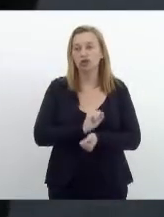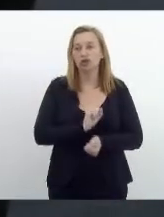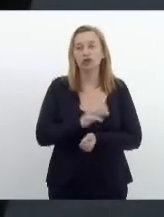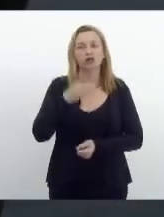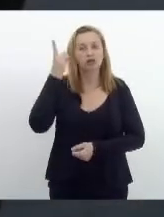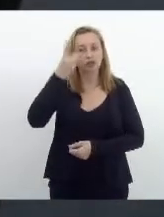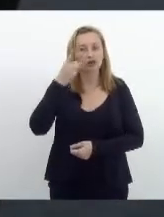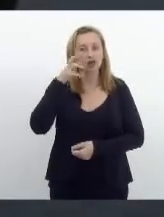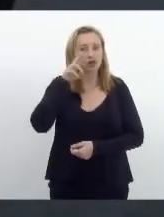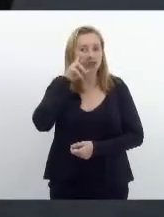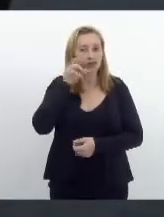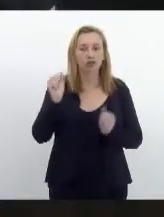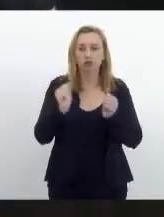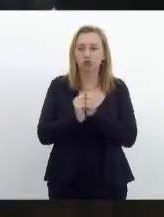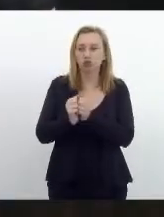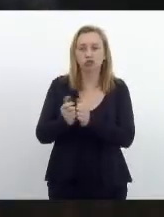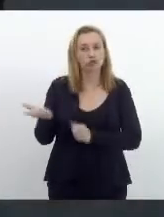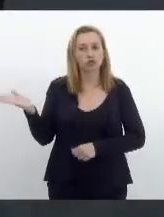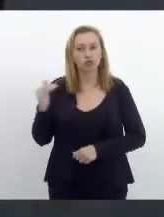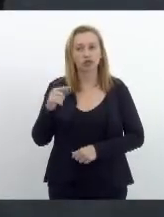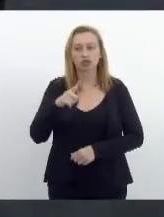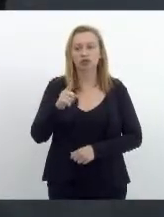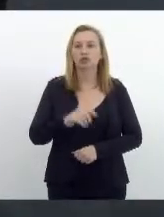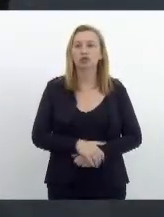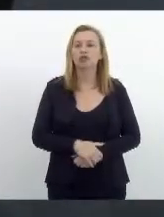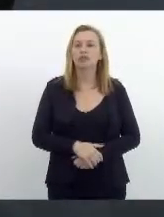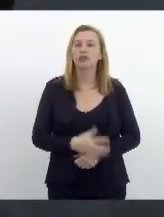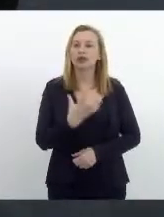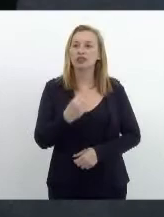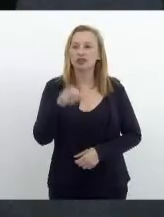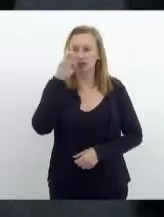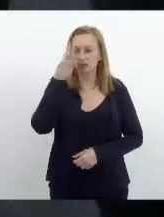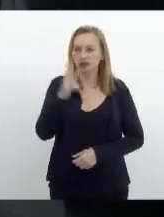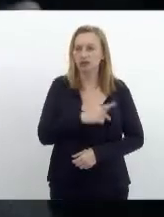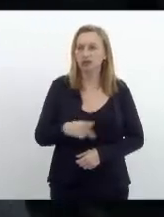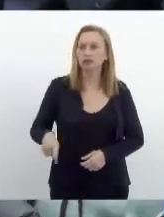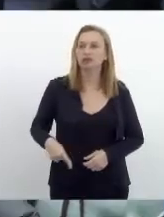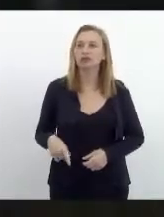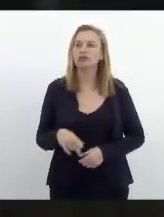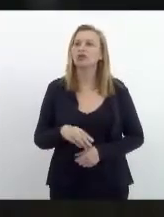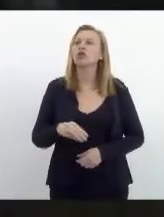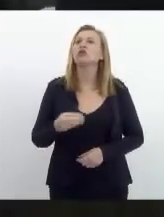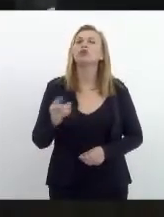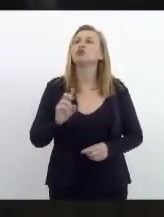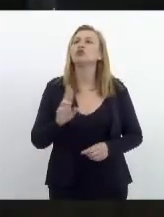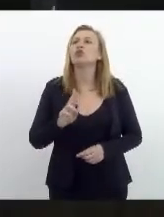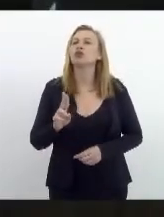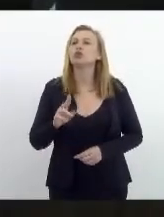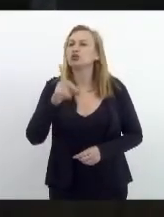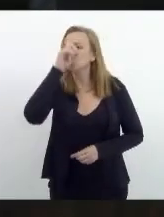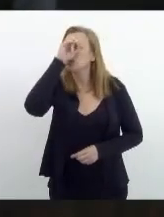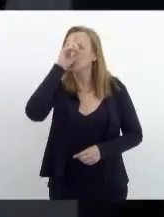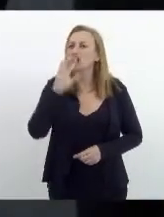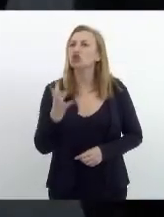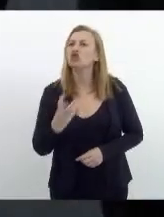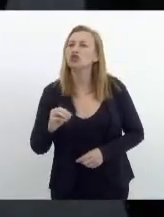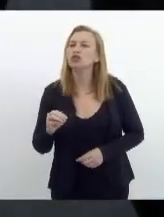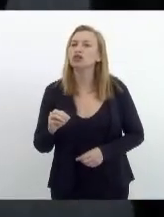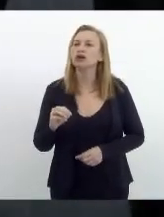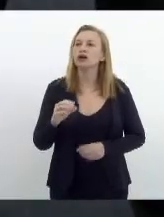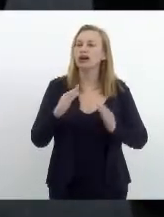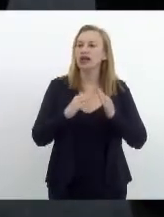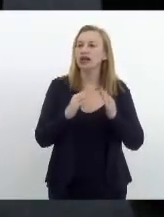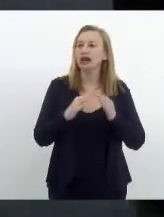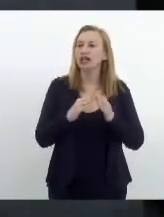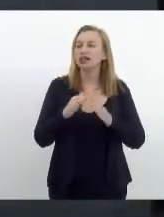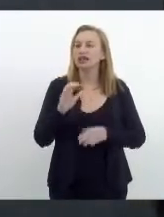deputado Rosenberg que nós vamos juntos. Ok. Parecer favorável, senhor presidente. Como é que é o nome do hospital, Chico? Casa Caridade